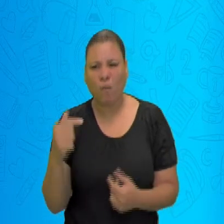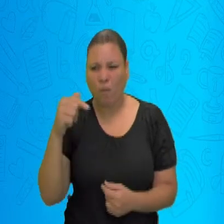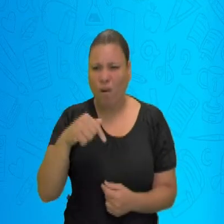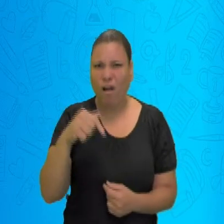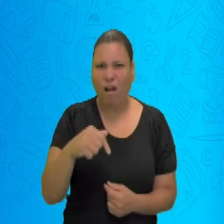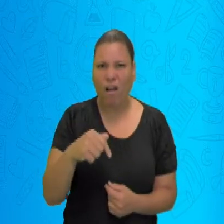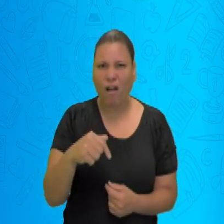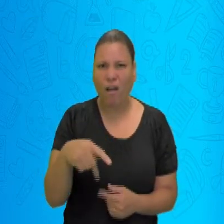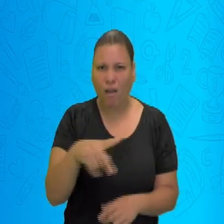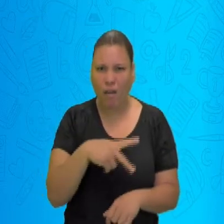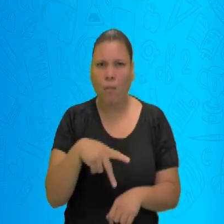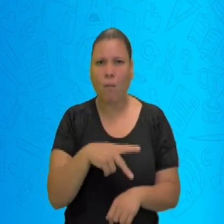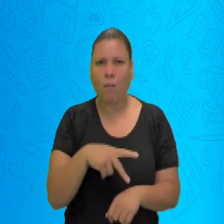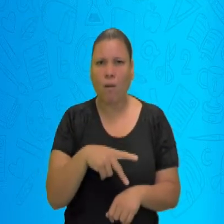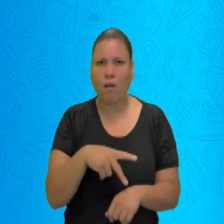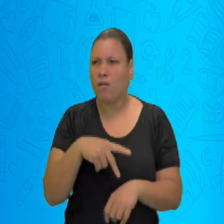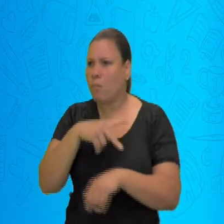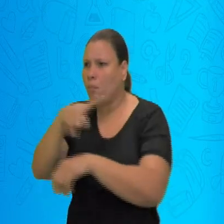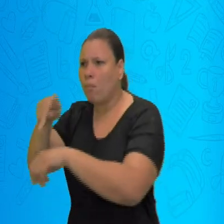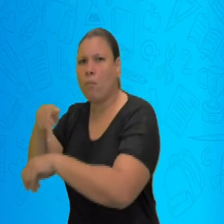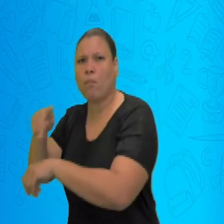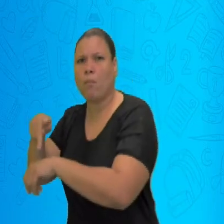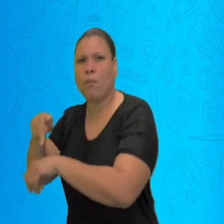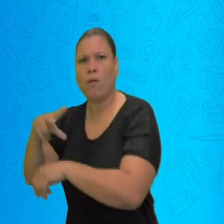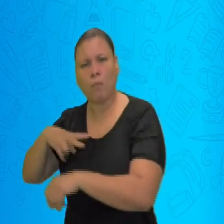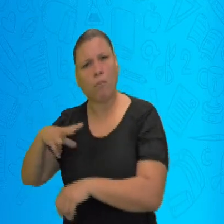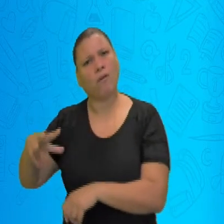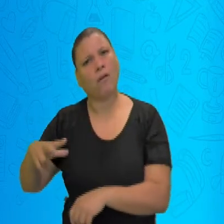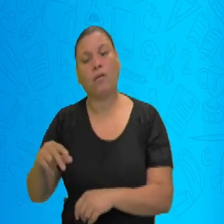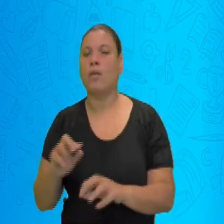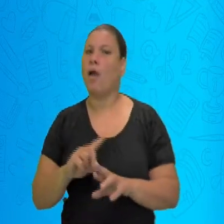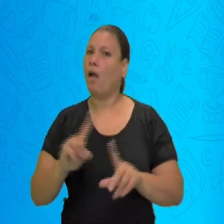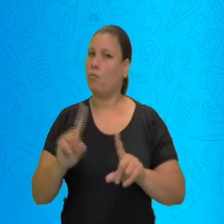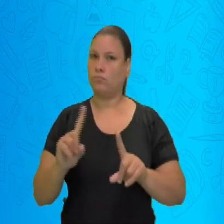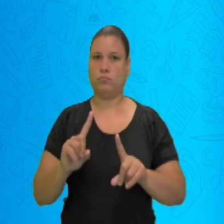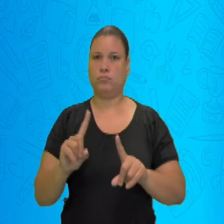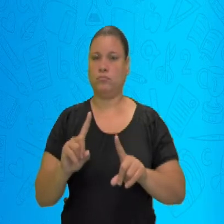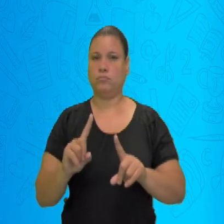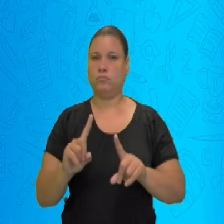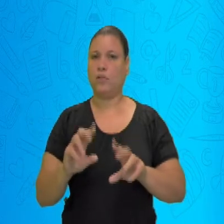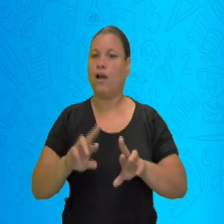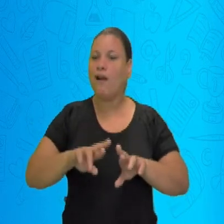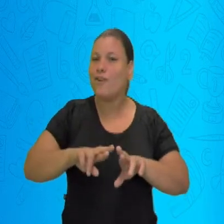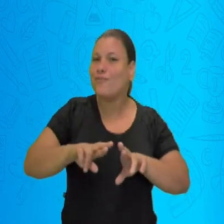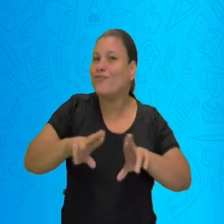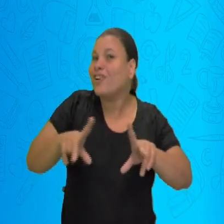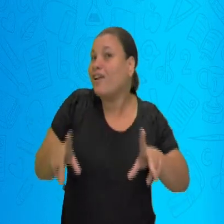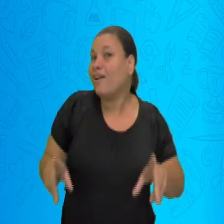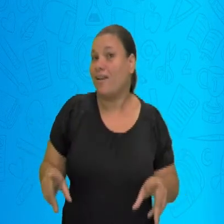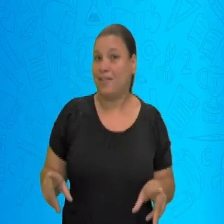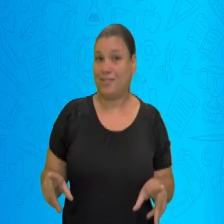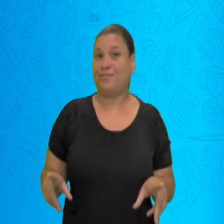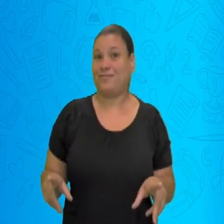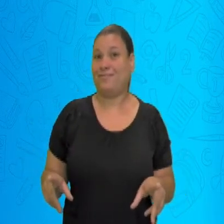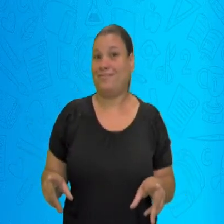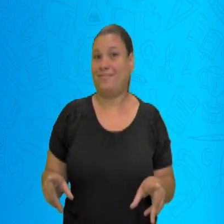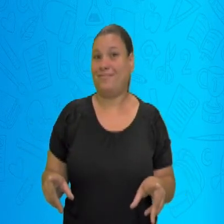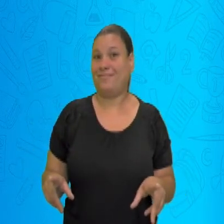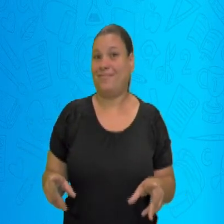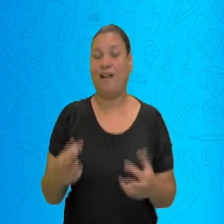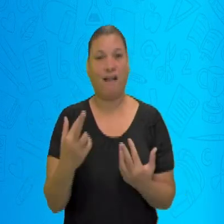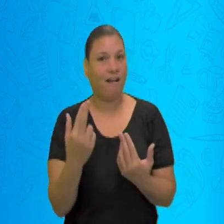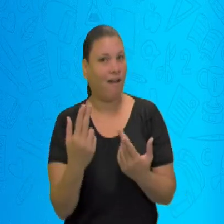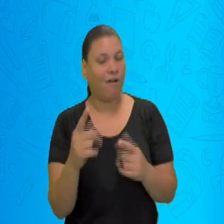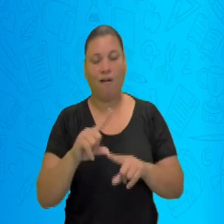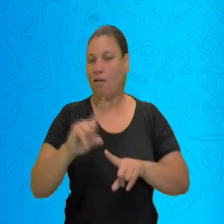às vezes a gente vê português do Brasil, o português? São essas diferenças. Por quê? Porque nós